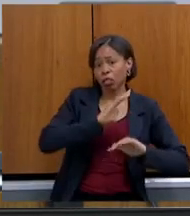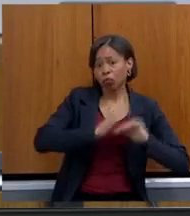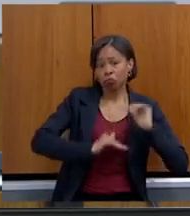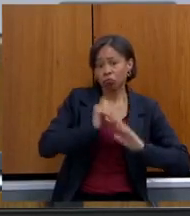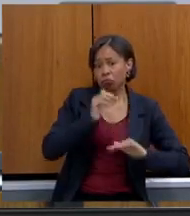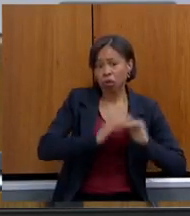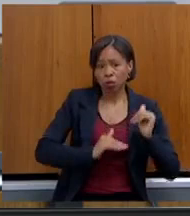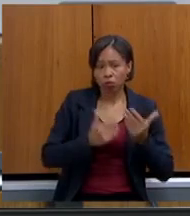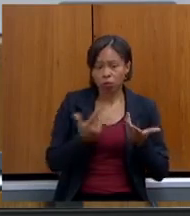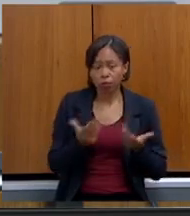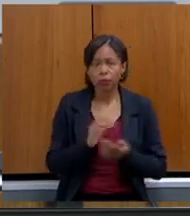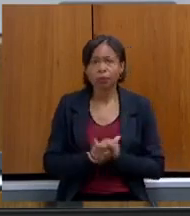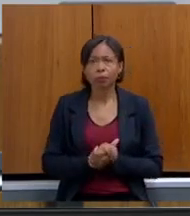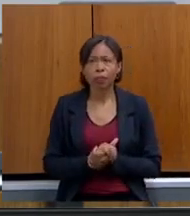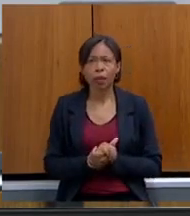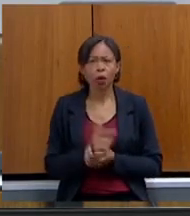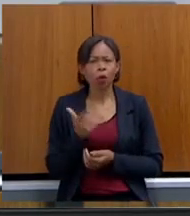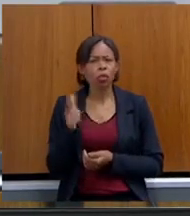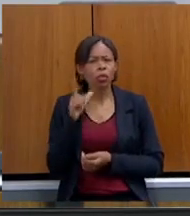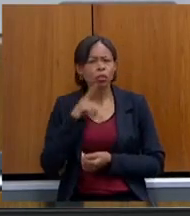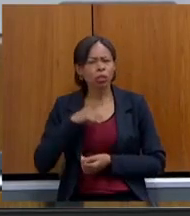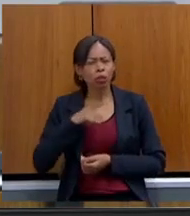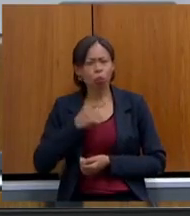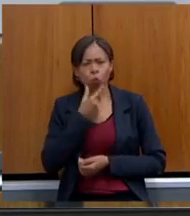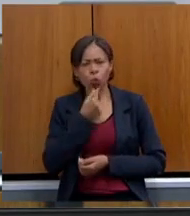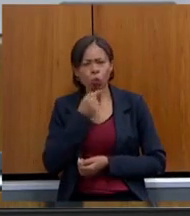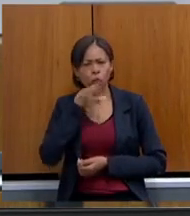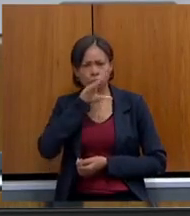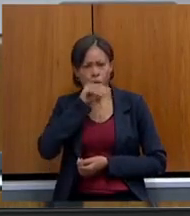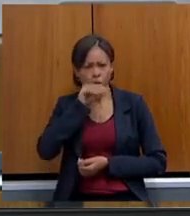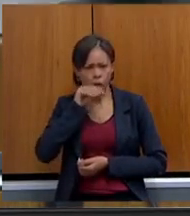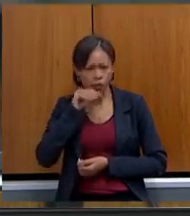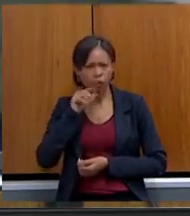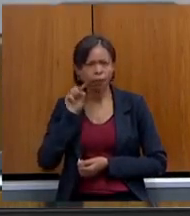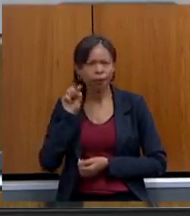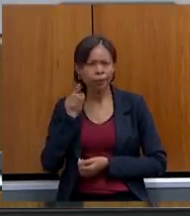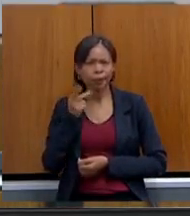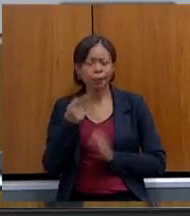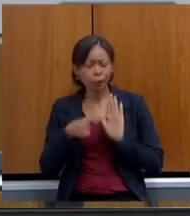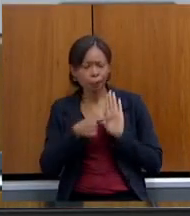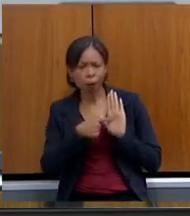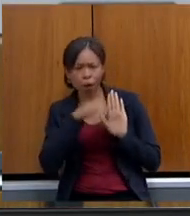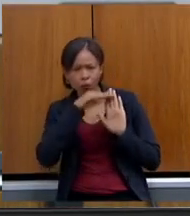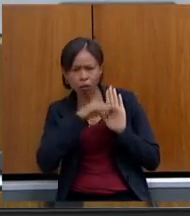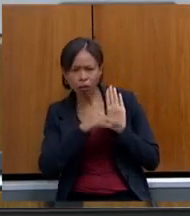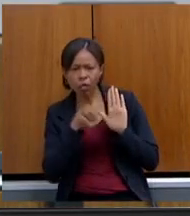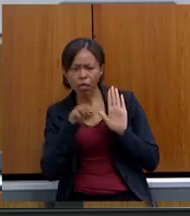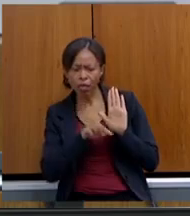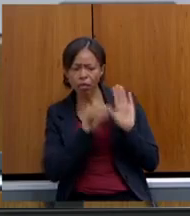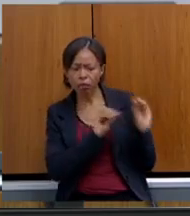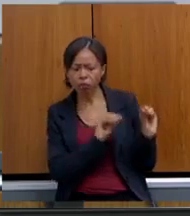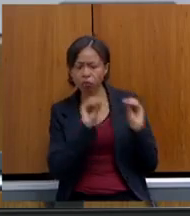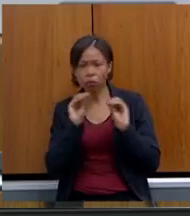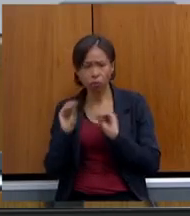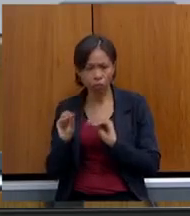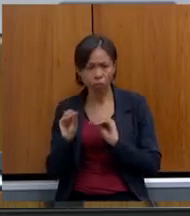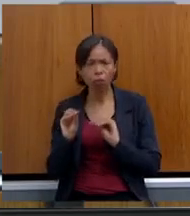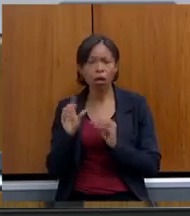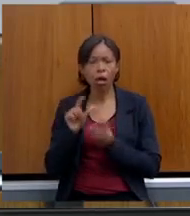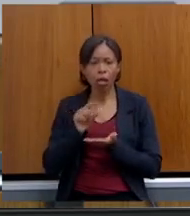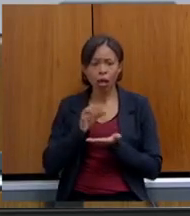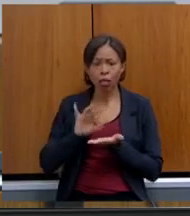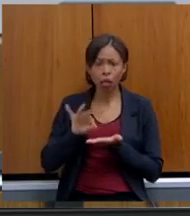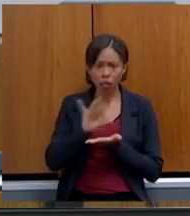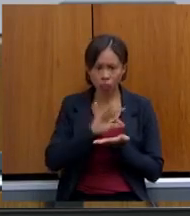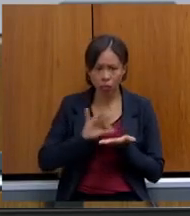servidor ralis broderson Freire então ele aparece classificados para remoção Estadual no município de Diamantina no componente